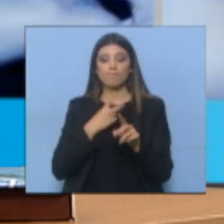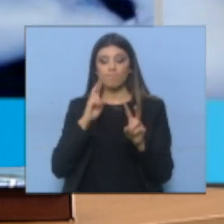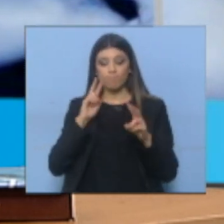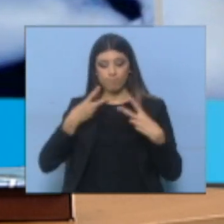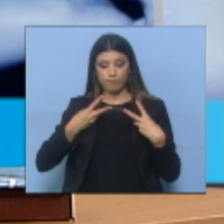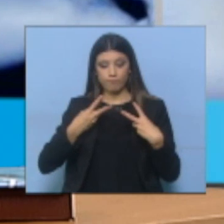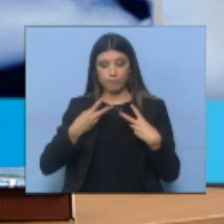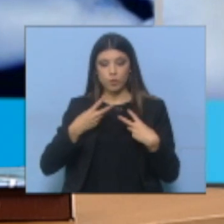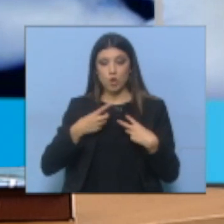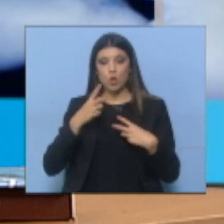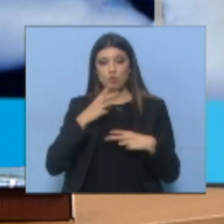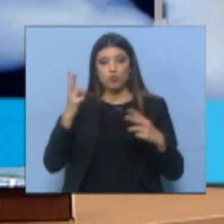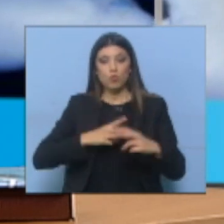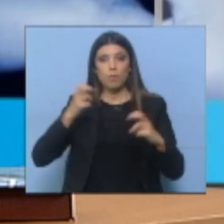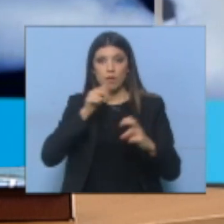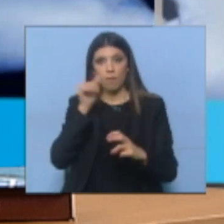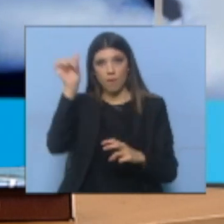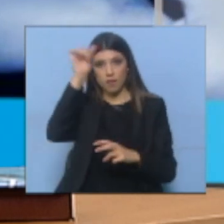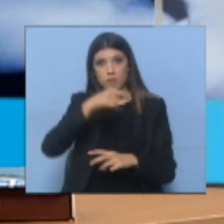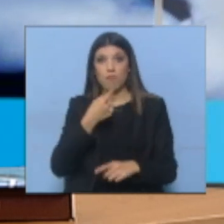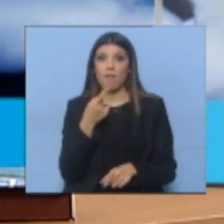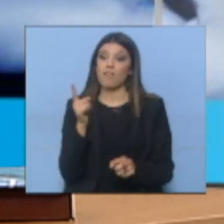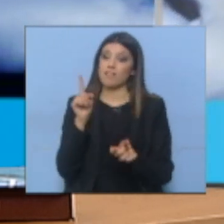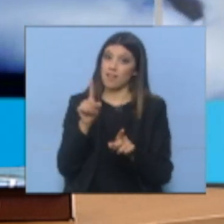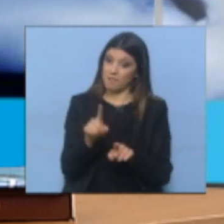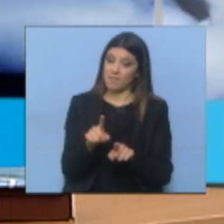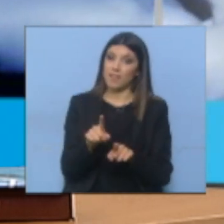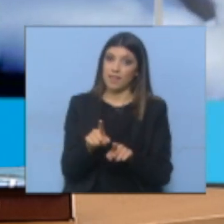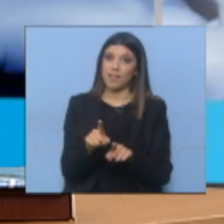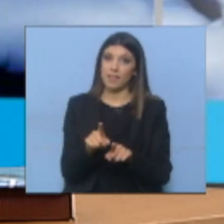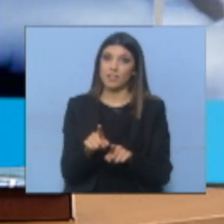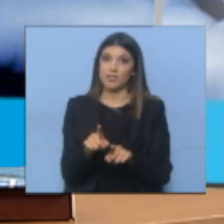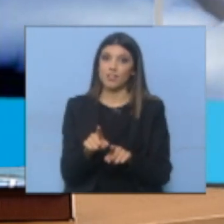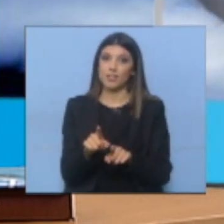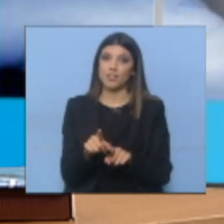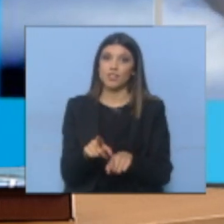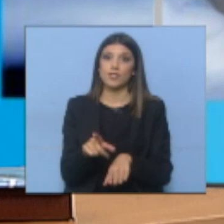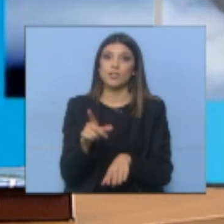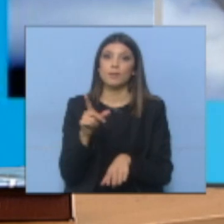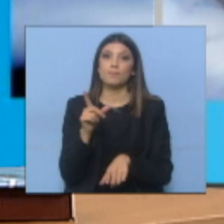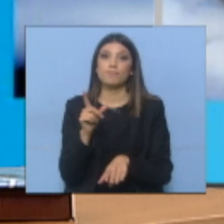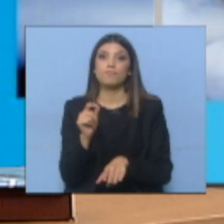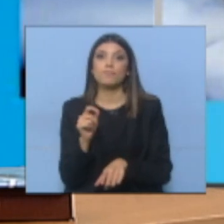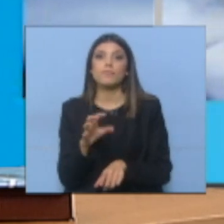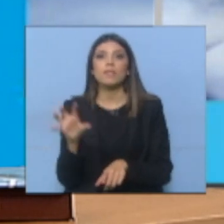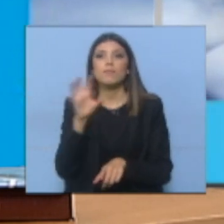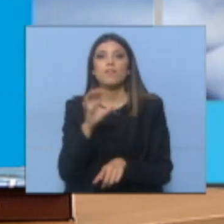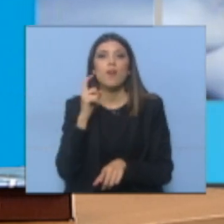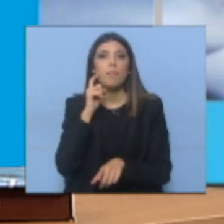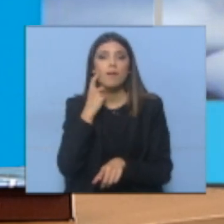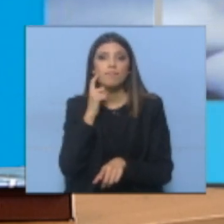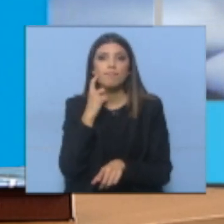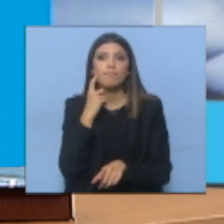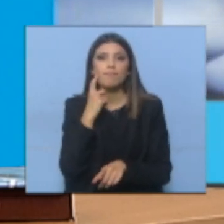é renovar a profissão de fé batismal, que vamos ter a ocasião de fazer de maneira solene na Vigília Pascal,